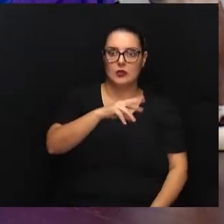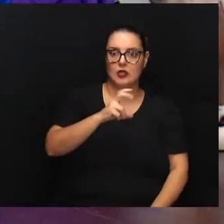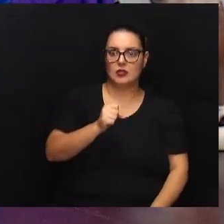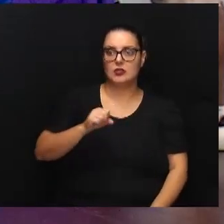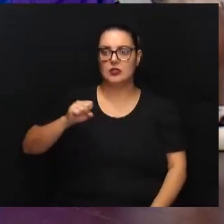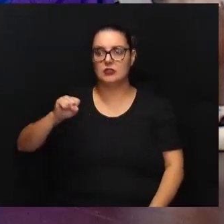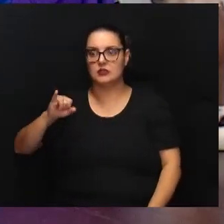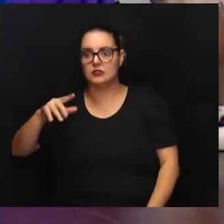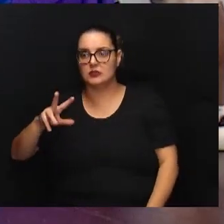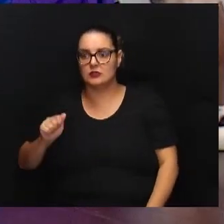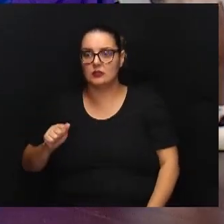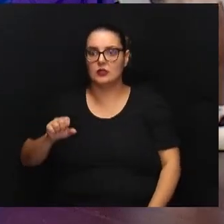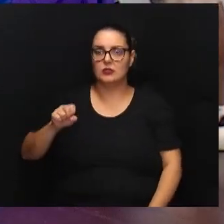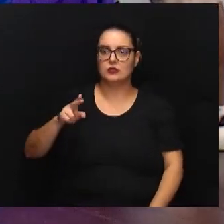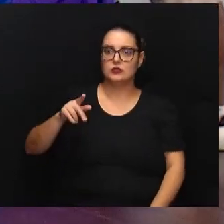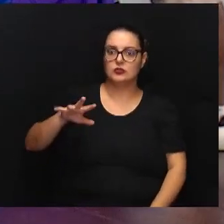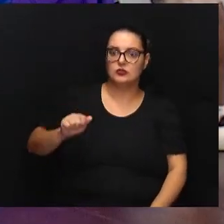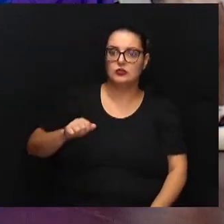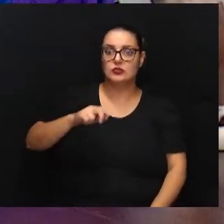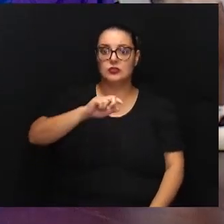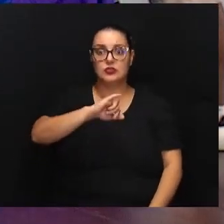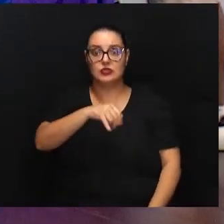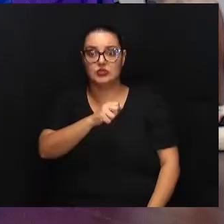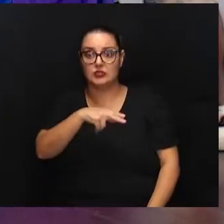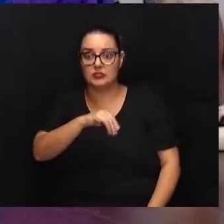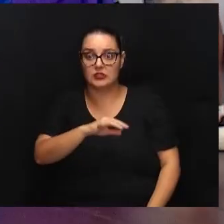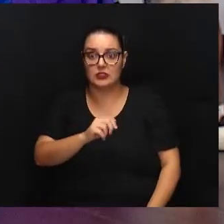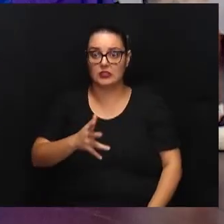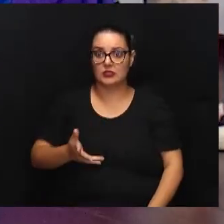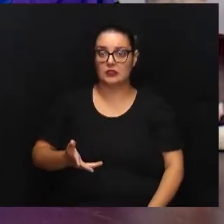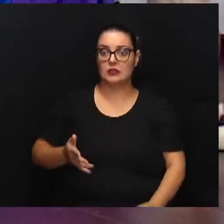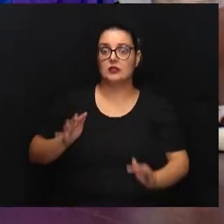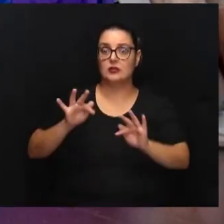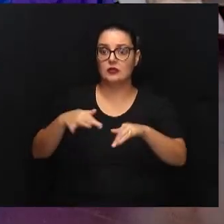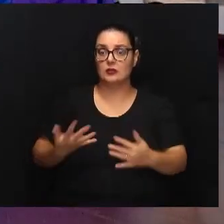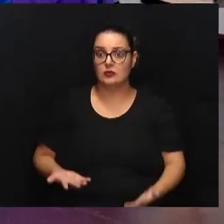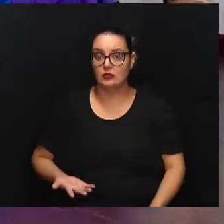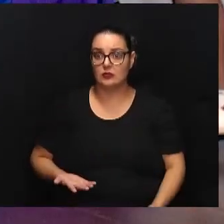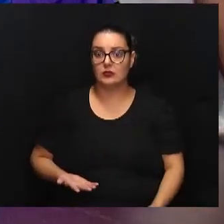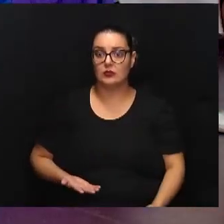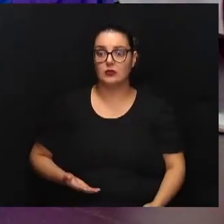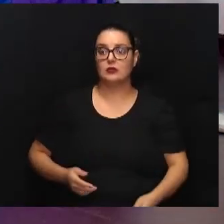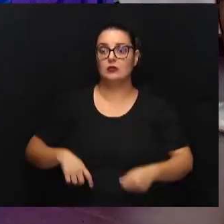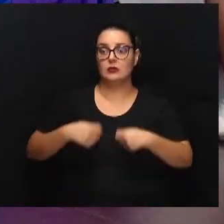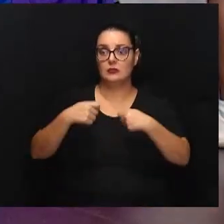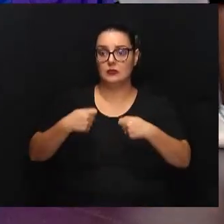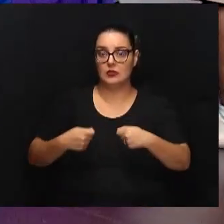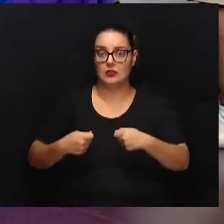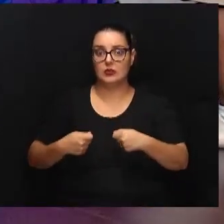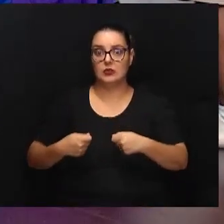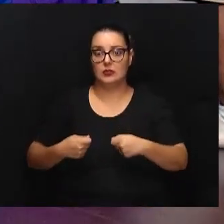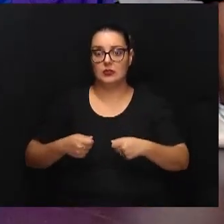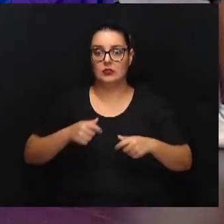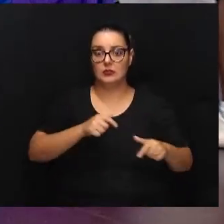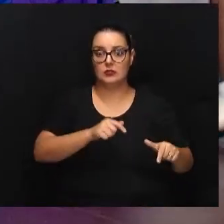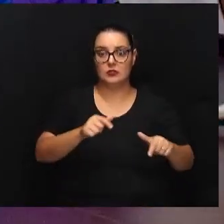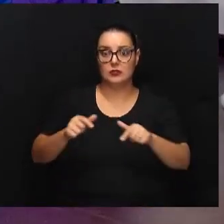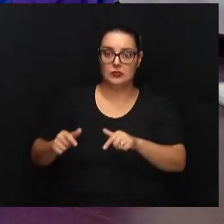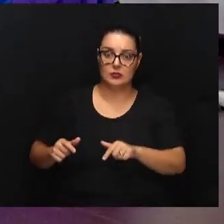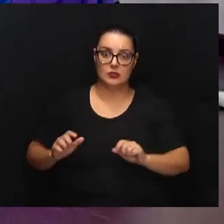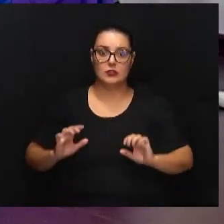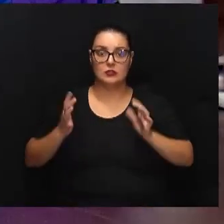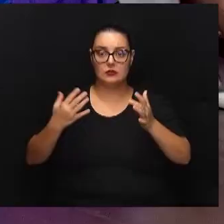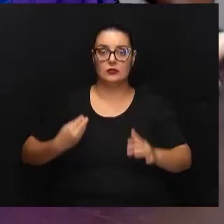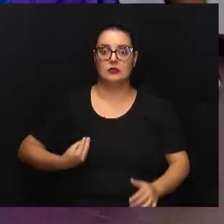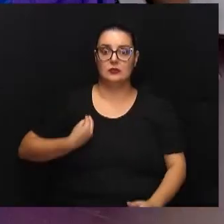Janaína. E, para finalizar, eu não poderia deixar, quando a gente está nesses espaços, para celebrar a nossa vida, a nossa luta, a nossa produção,